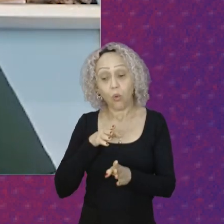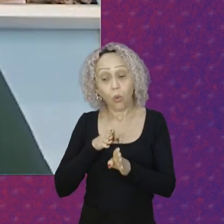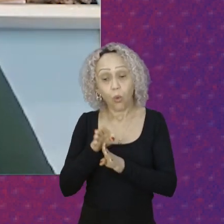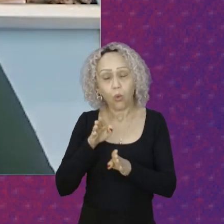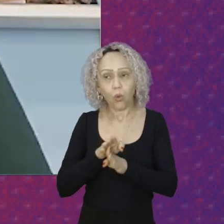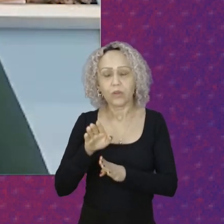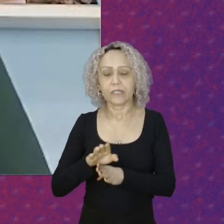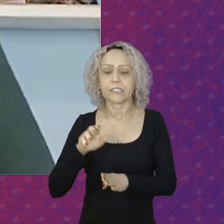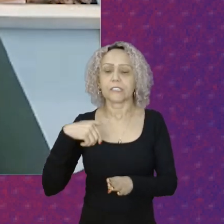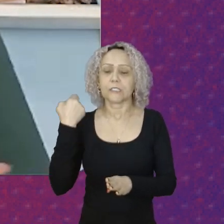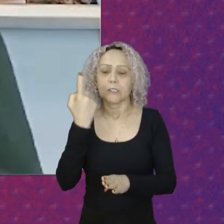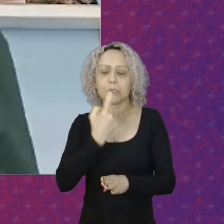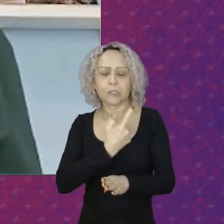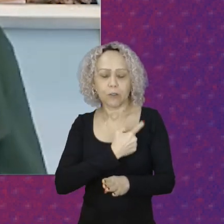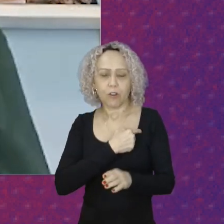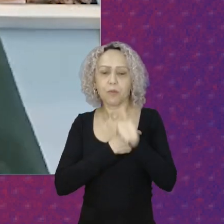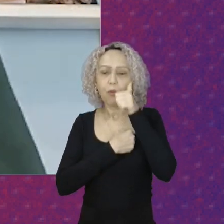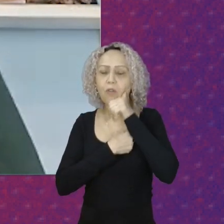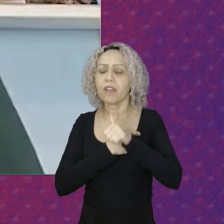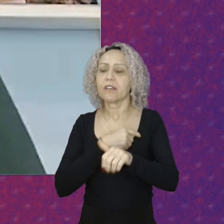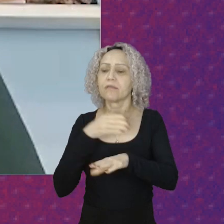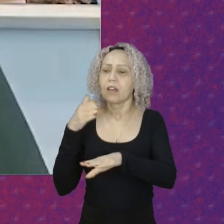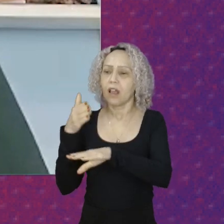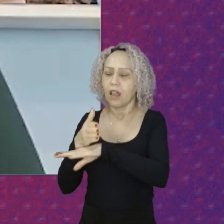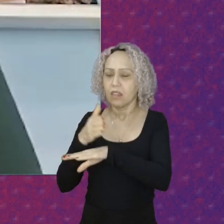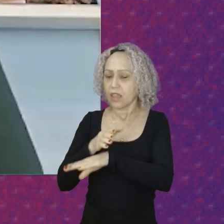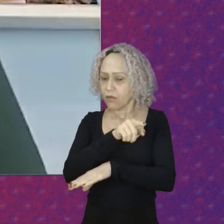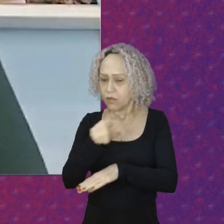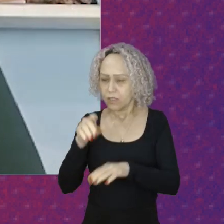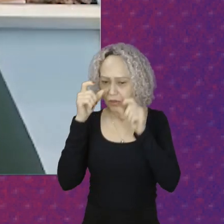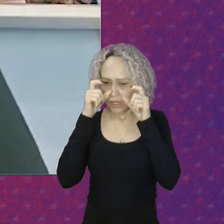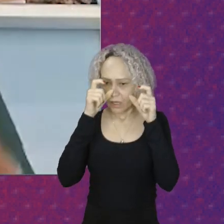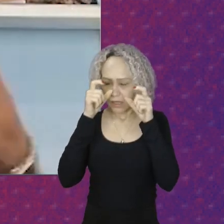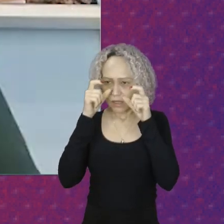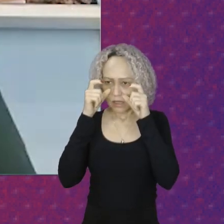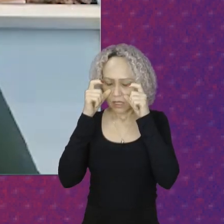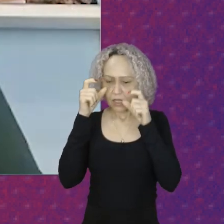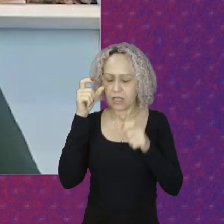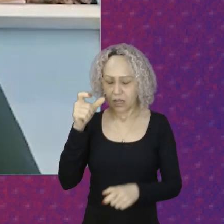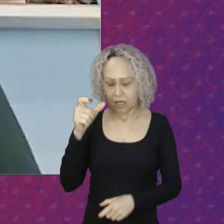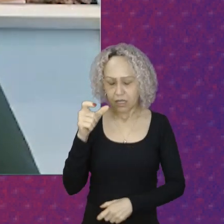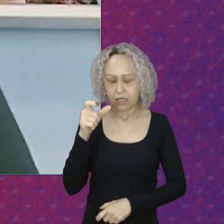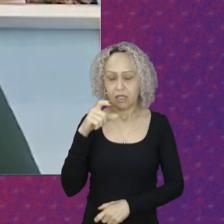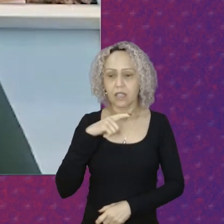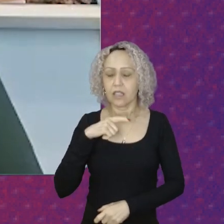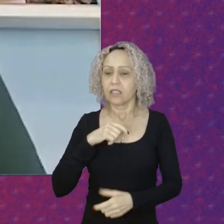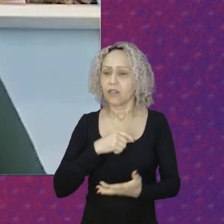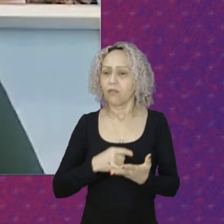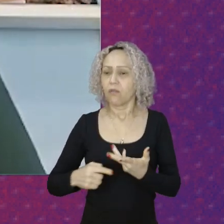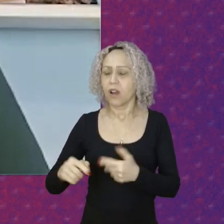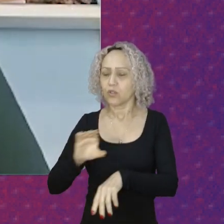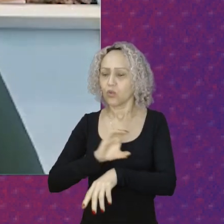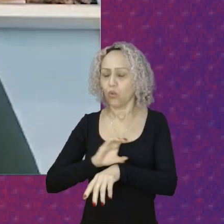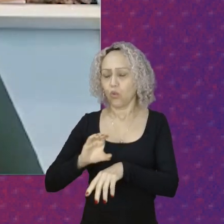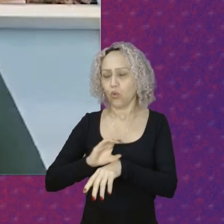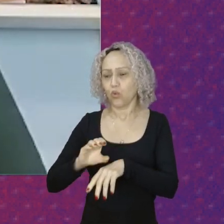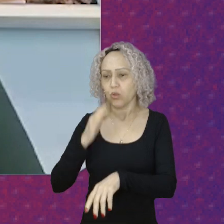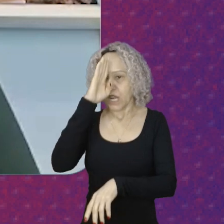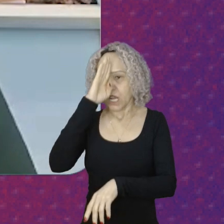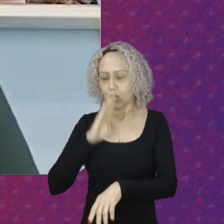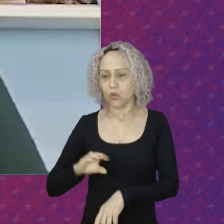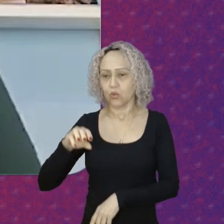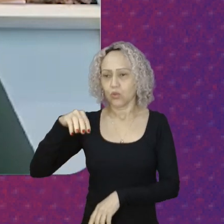gente possa acessar o site do MEC, quem tiver interesse, tem vários cursos gratuitos que a gente pode fazer. Então, vamos à luta,